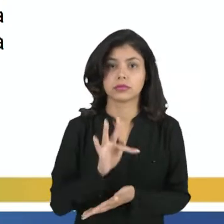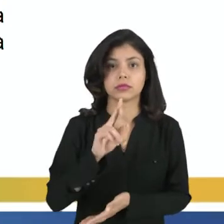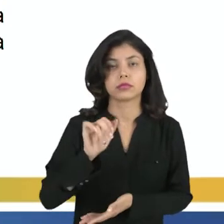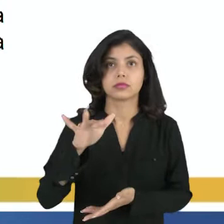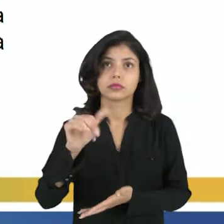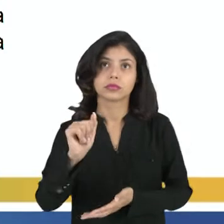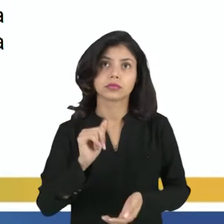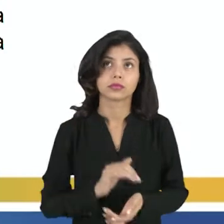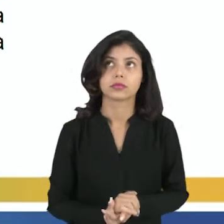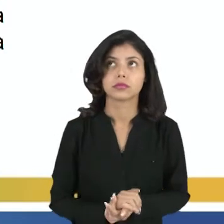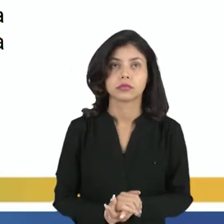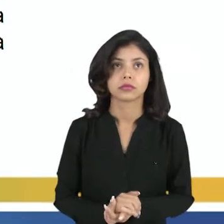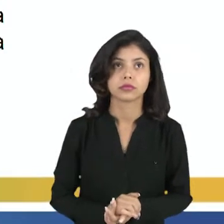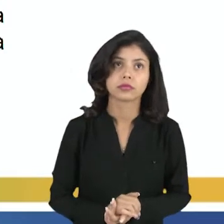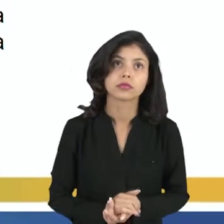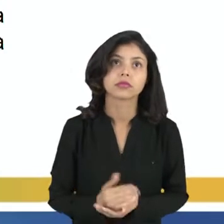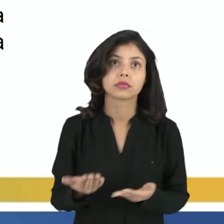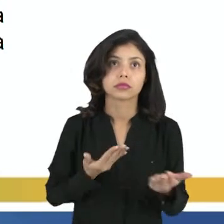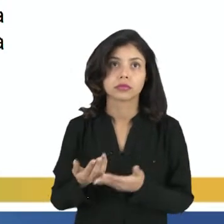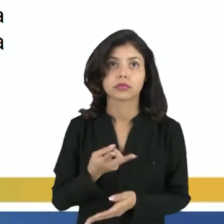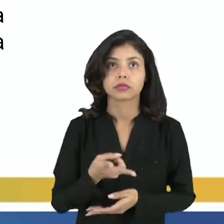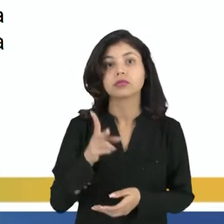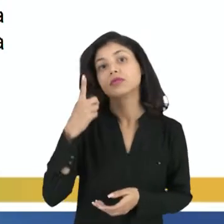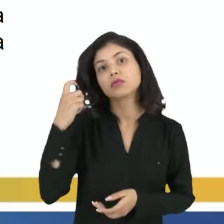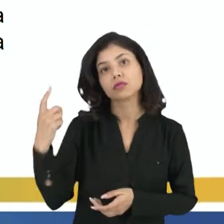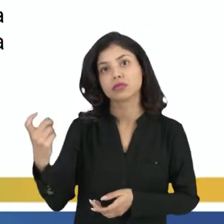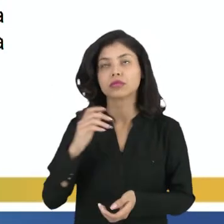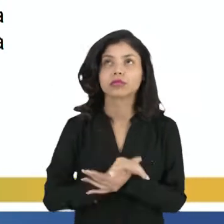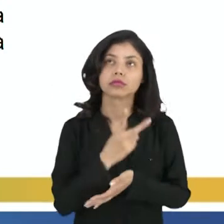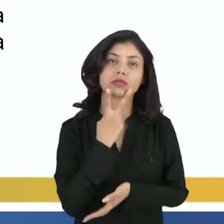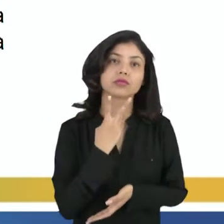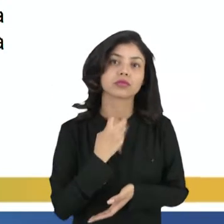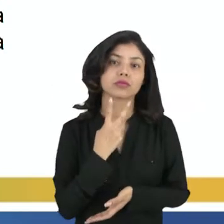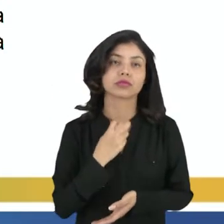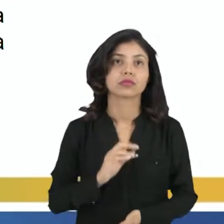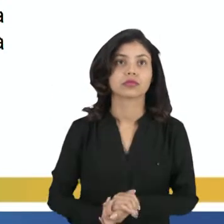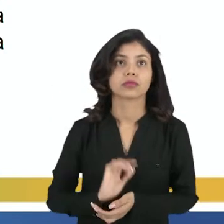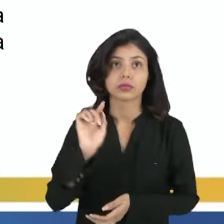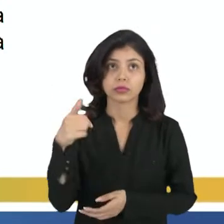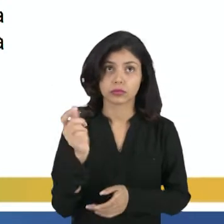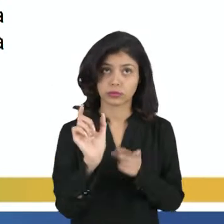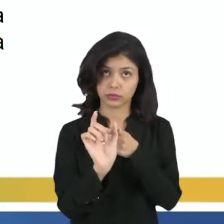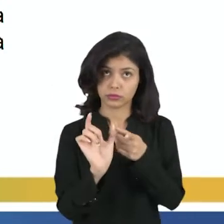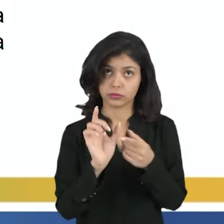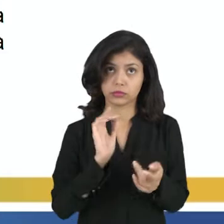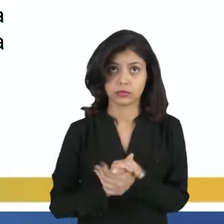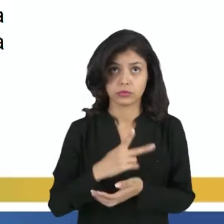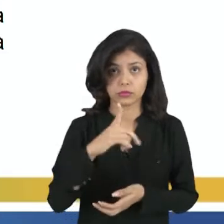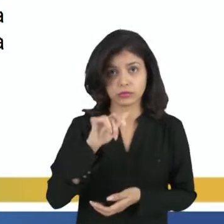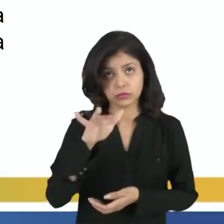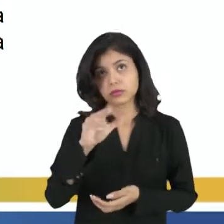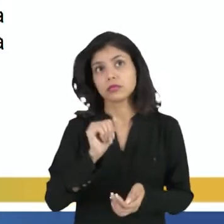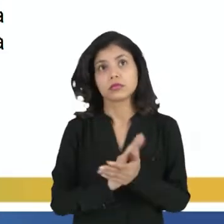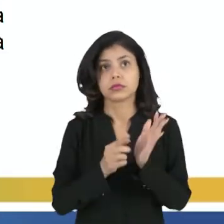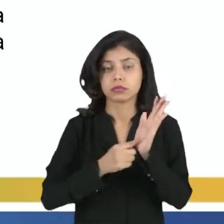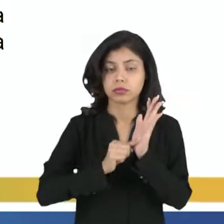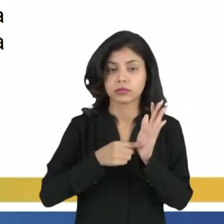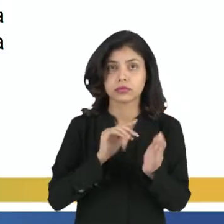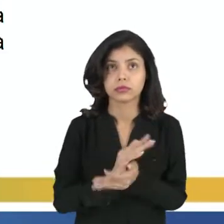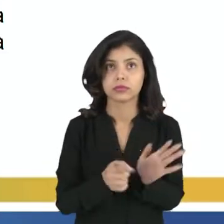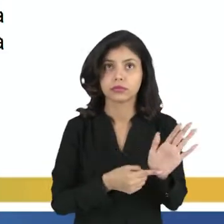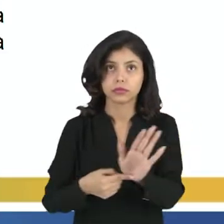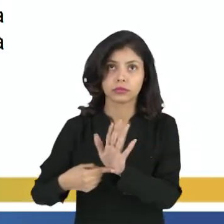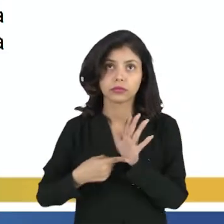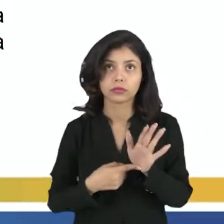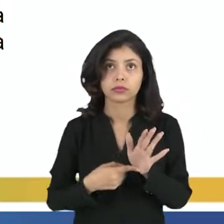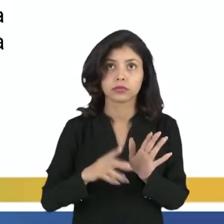muitos, e fonia, que é relativo ao som, à voz, tá certo? Em outras palavras, a polifonia aponta a